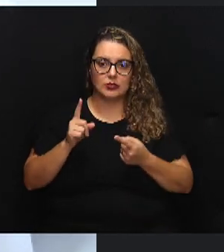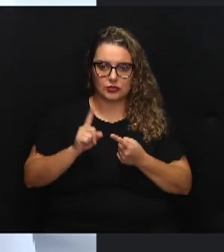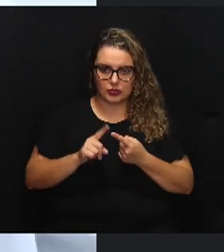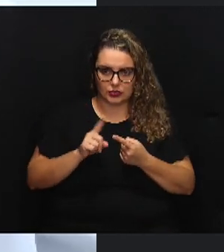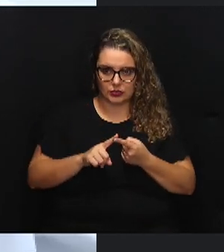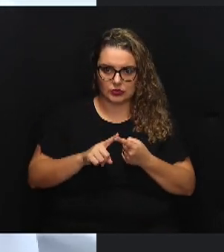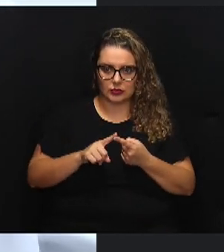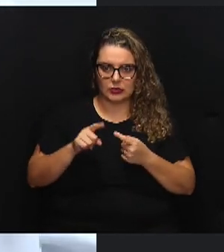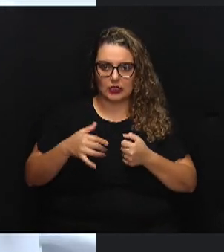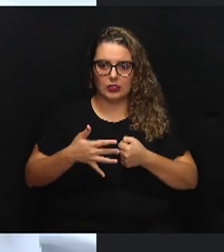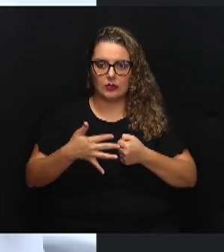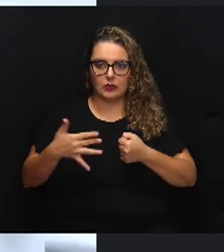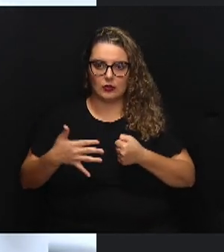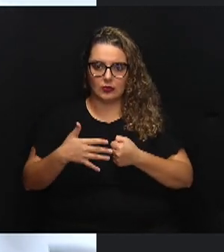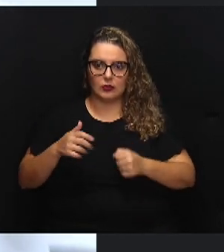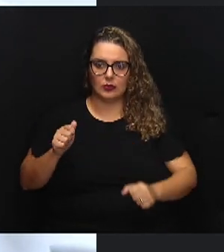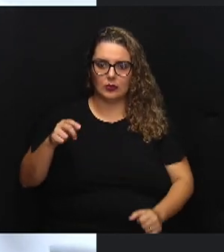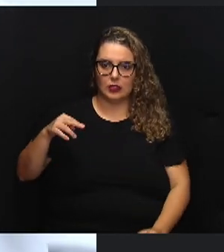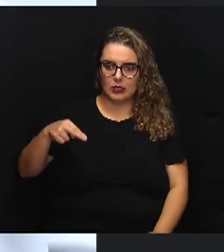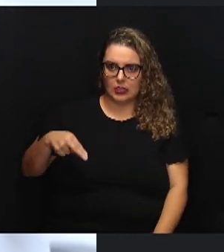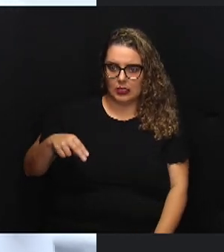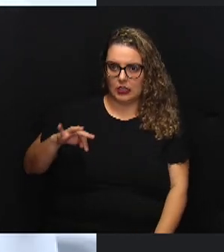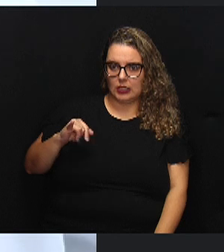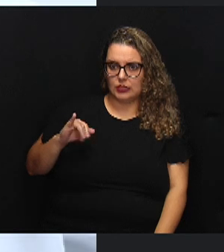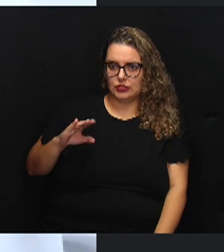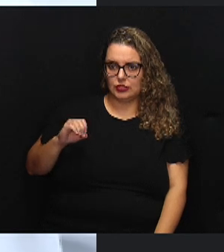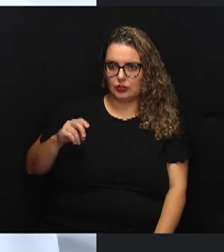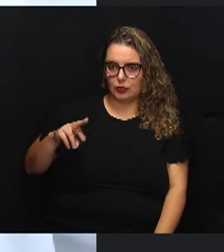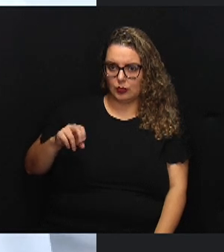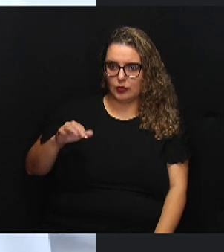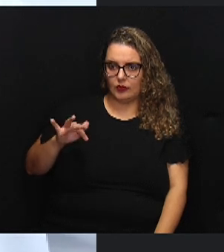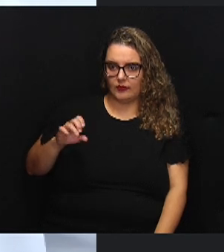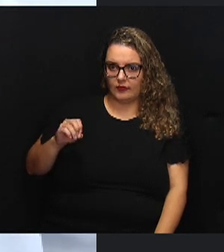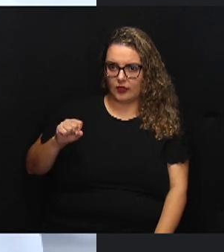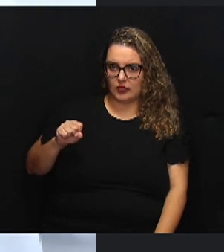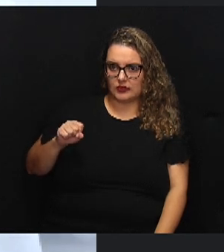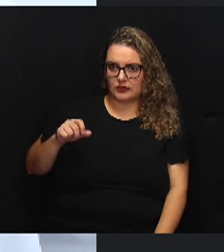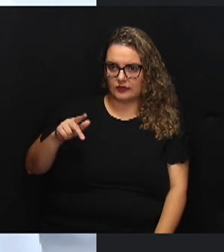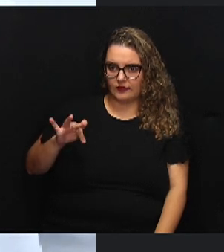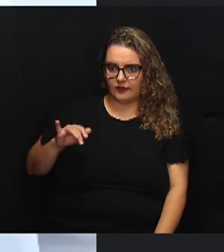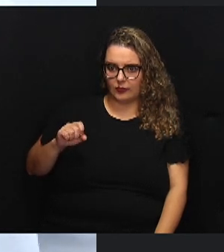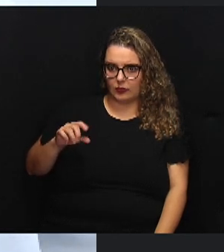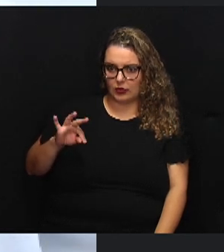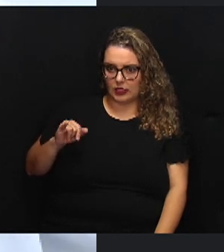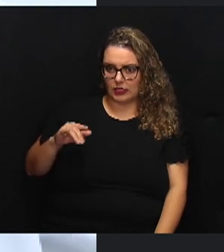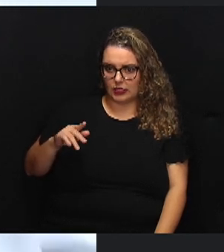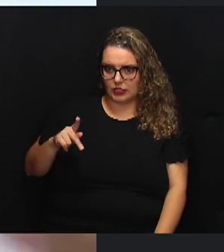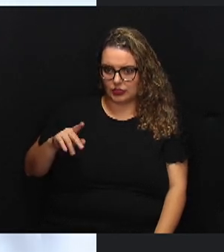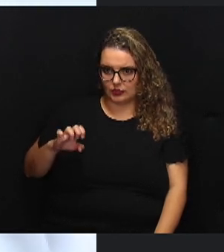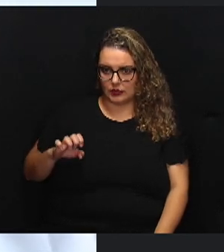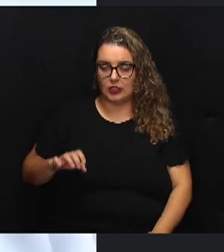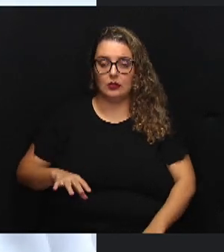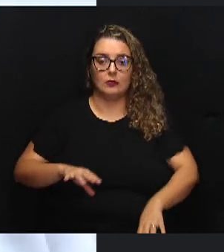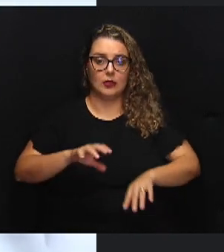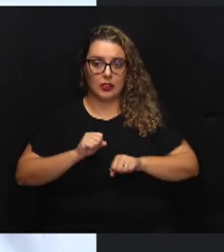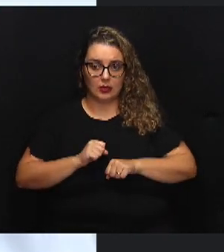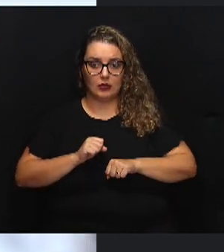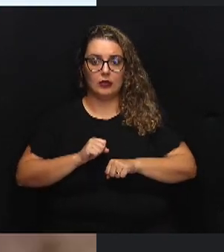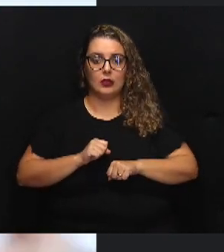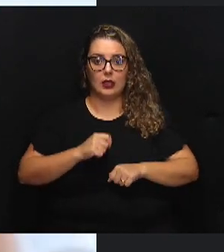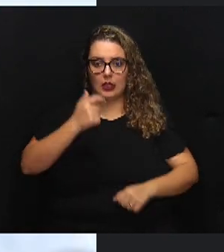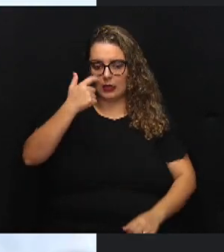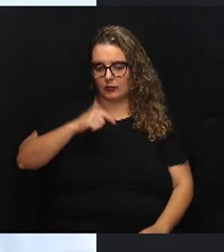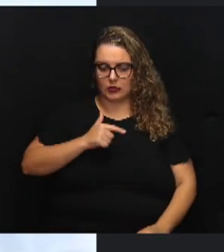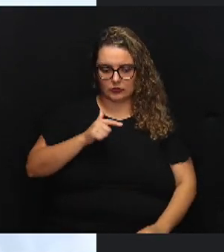é a síndrome do anticorpo antifosfolípide. Essa síndrome é uma síndrome adquirida, quer dizer, a pessoa não